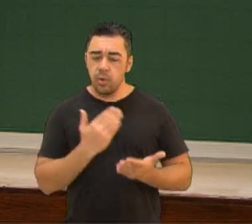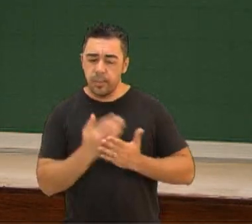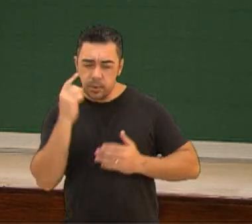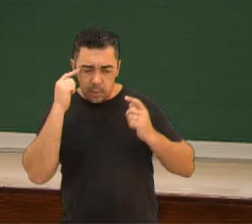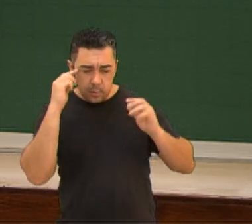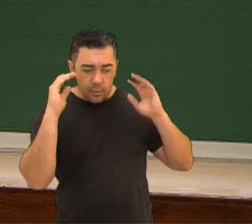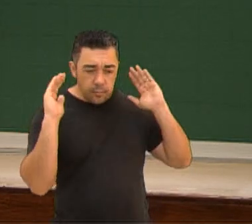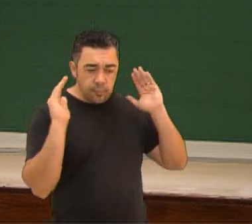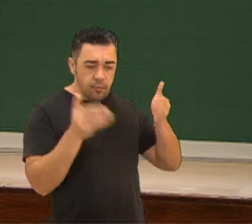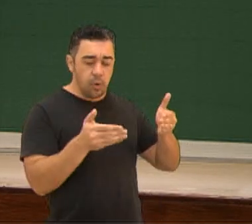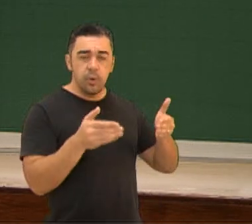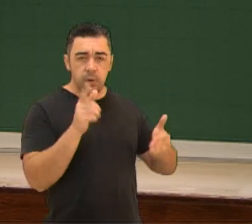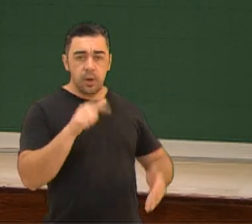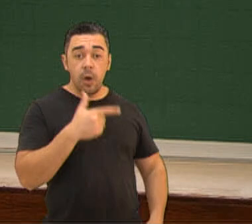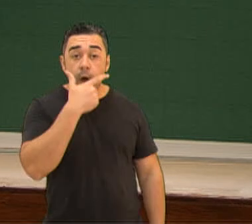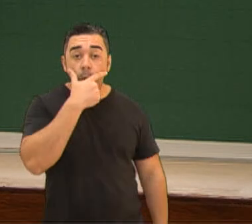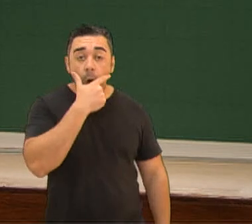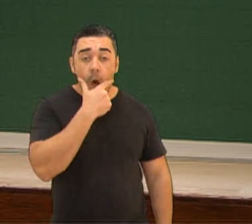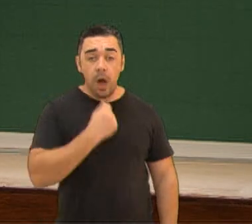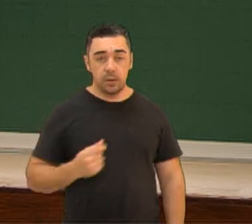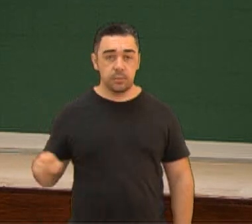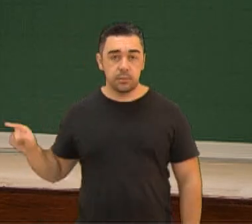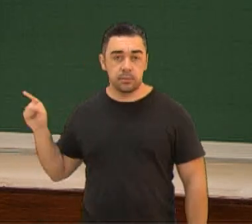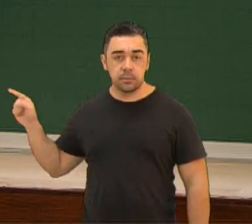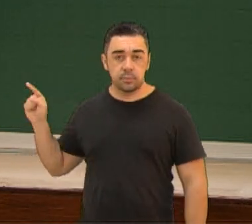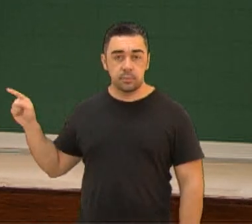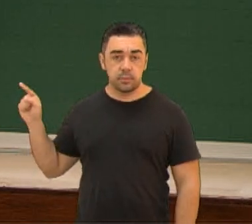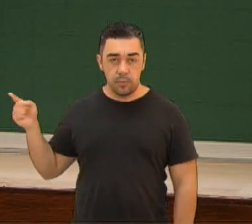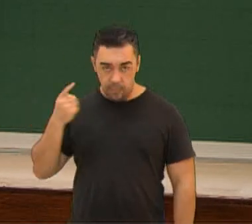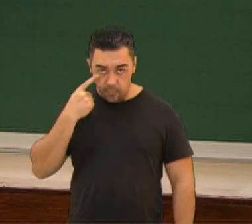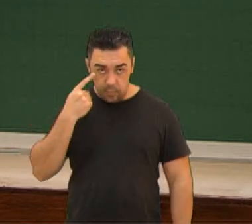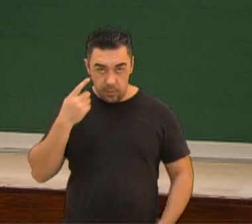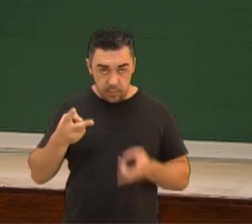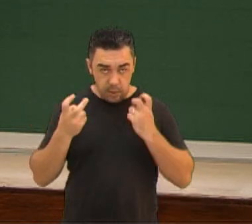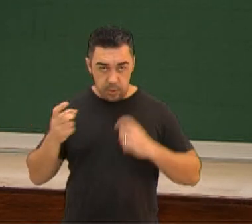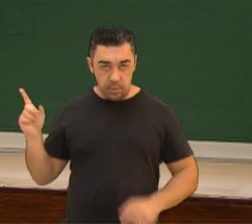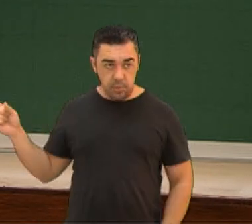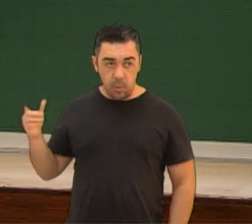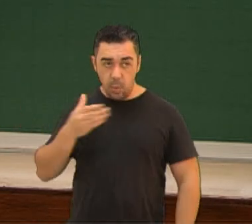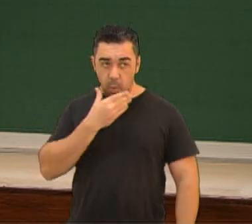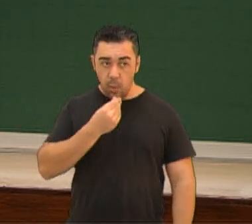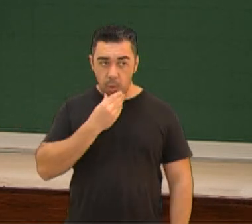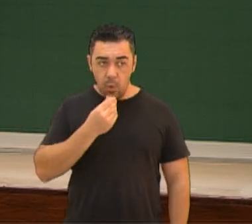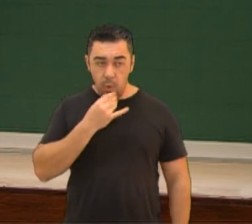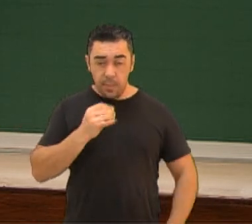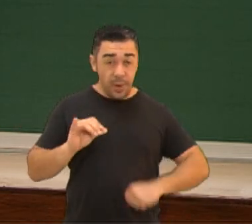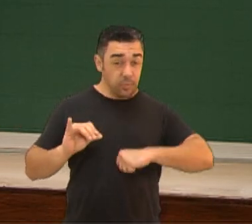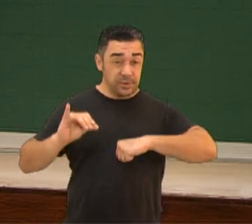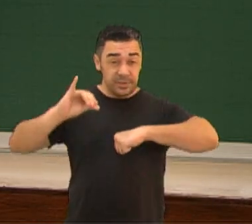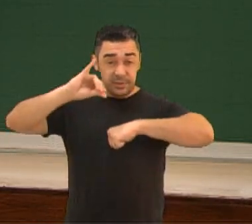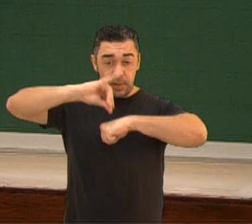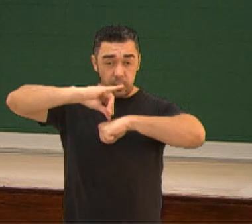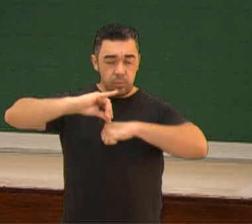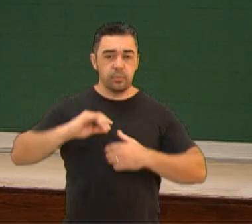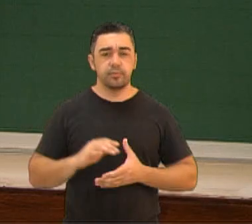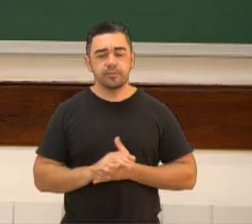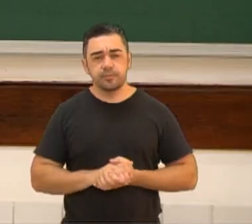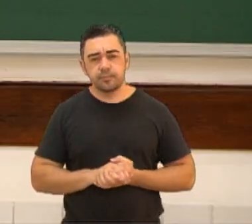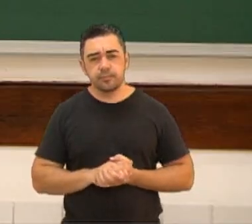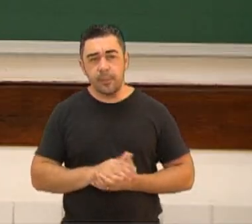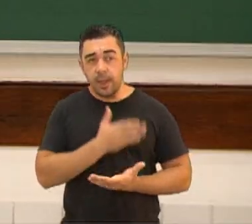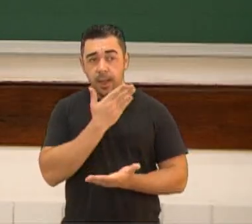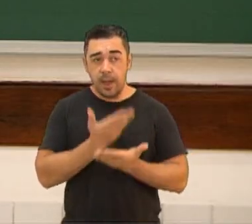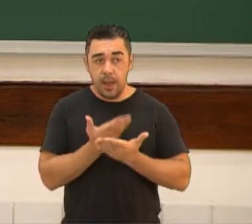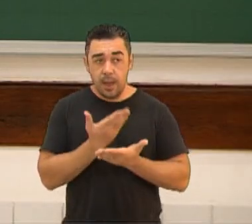o homem, como a gente pode ver na imagem, ele é o centro de todas as coisas. Na aula